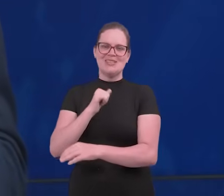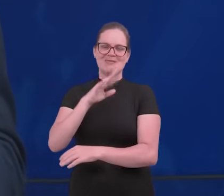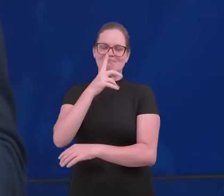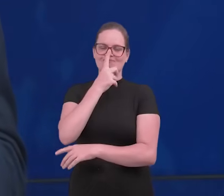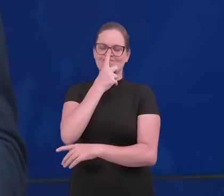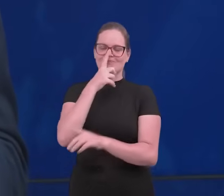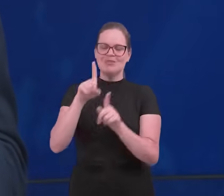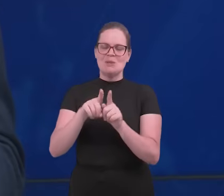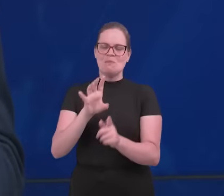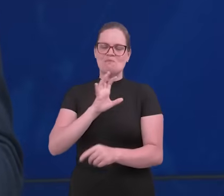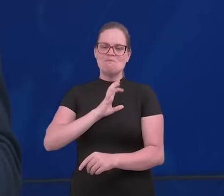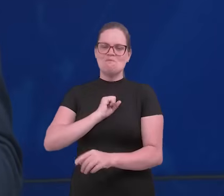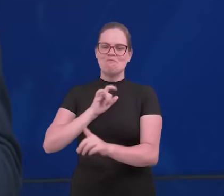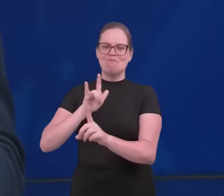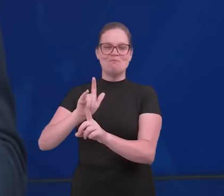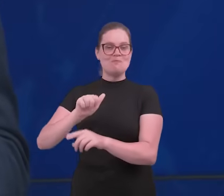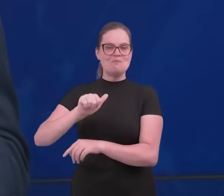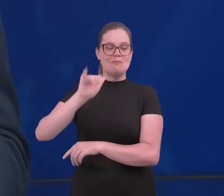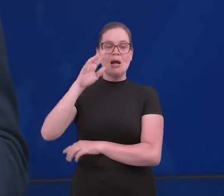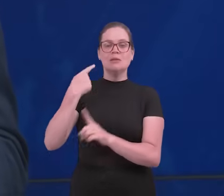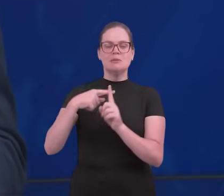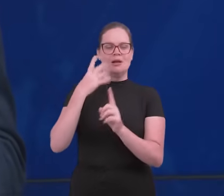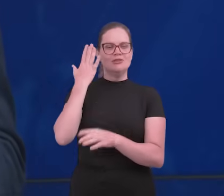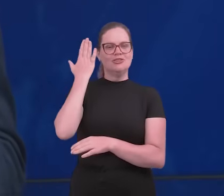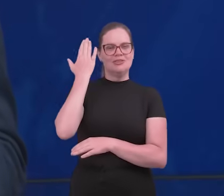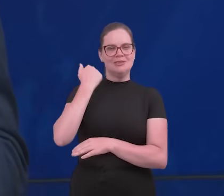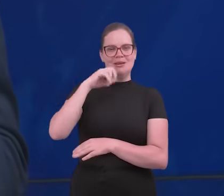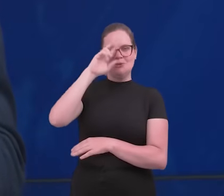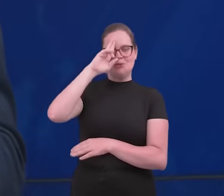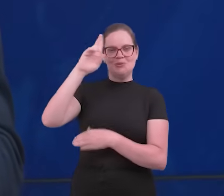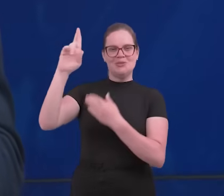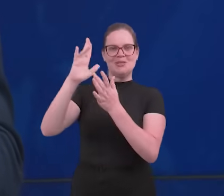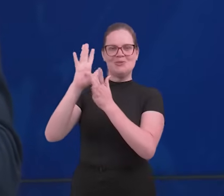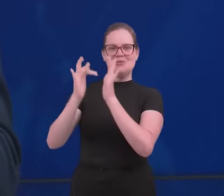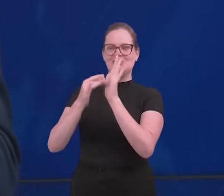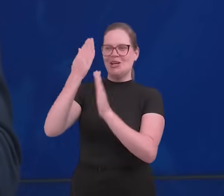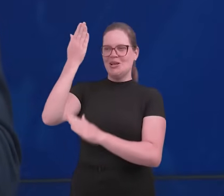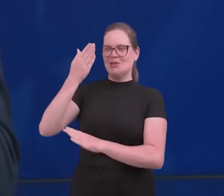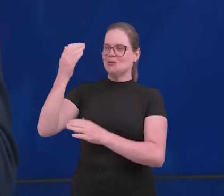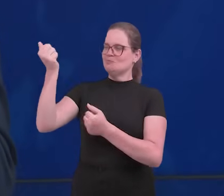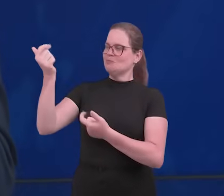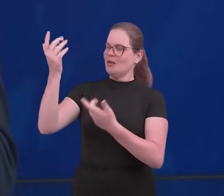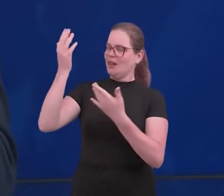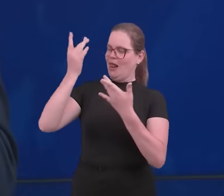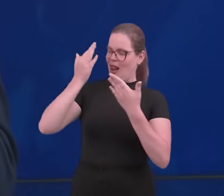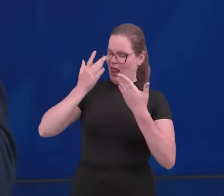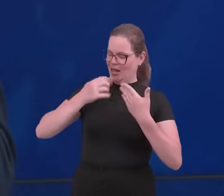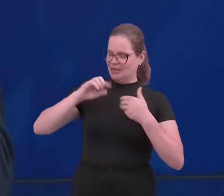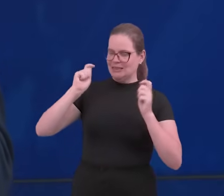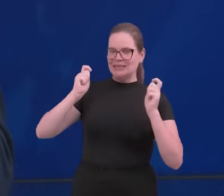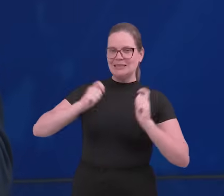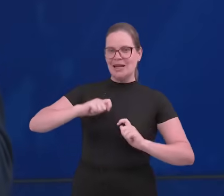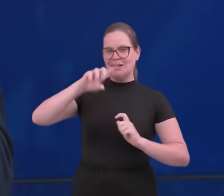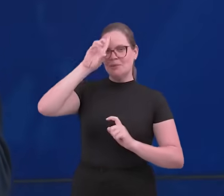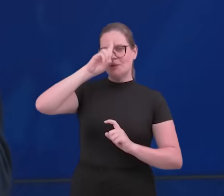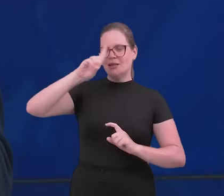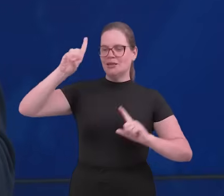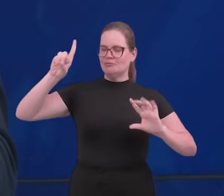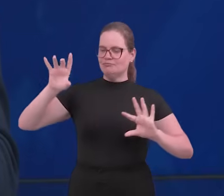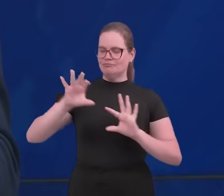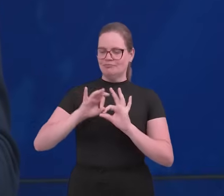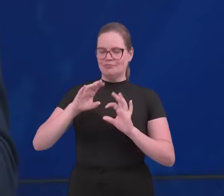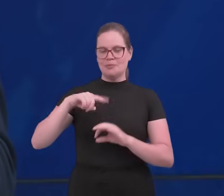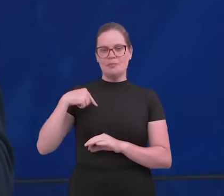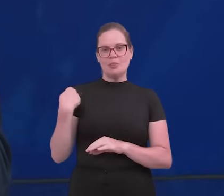Jesus, sabendo que por meio dele o nosso Deus caminha também com a sua igreja